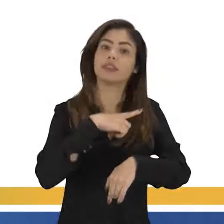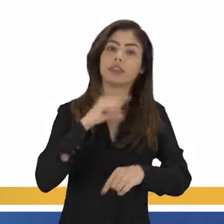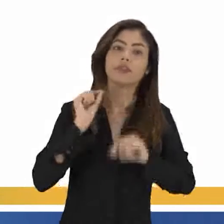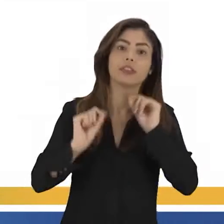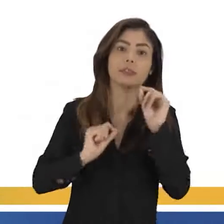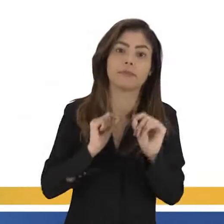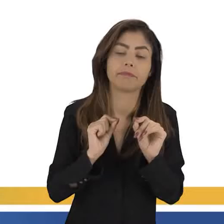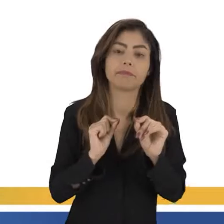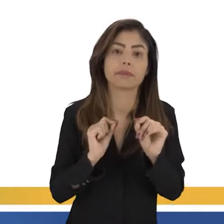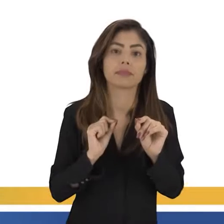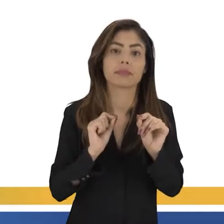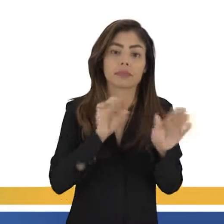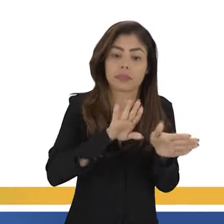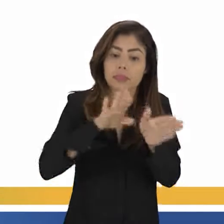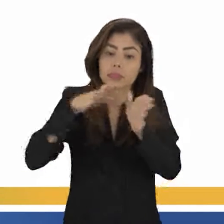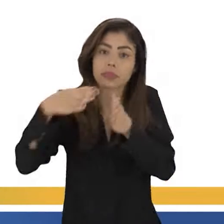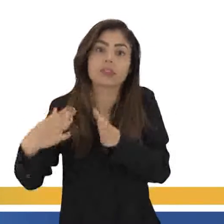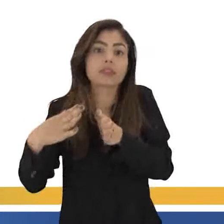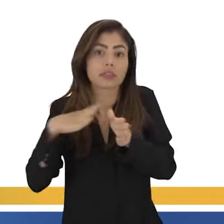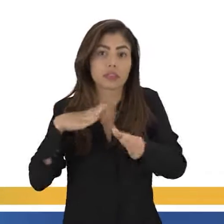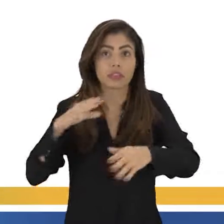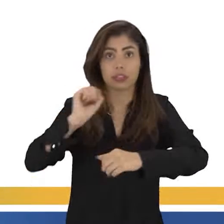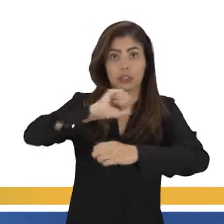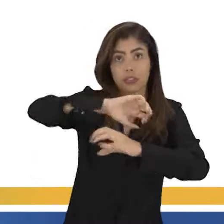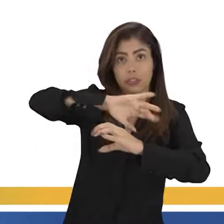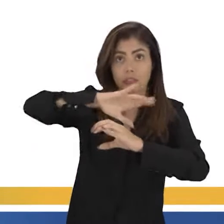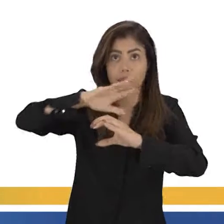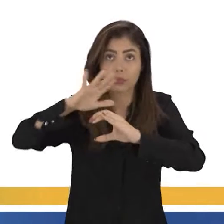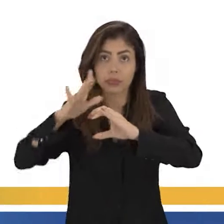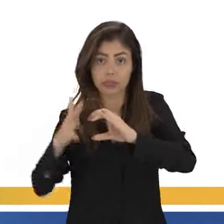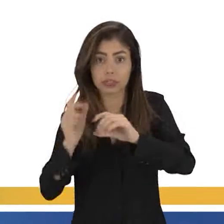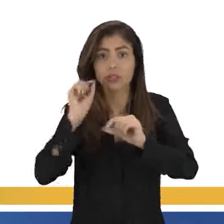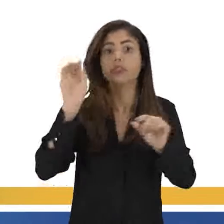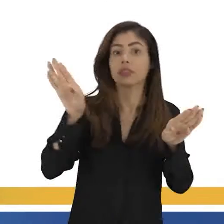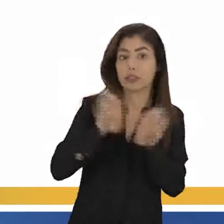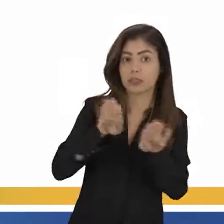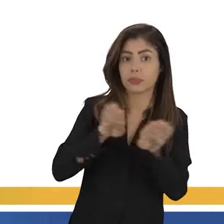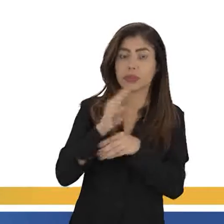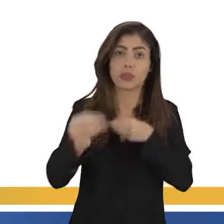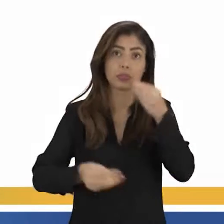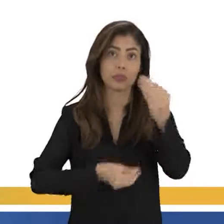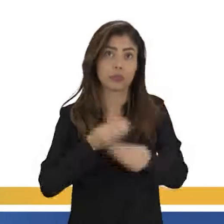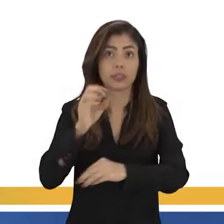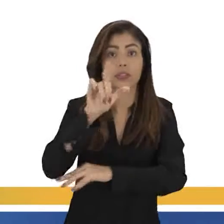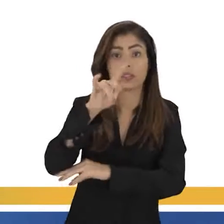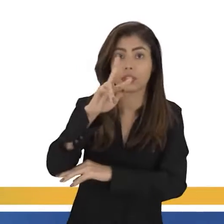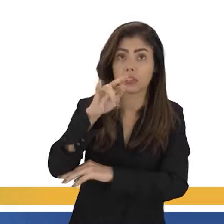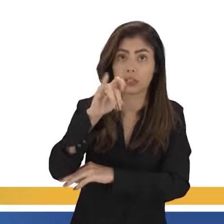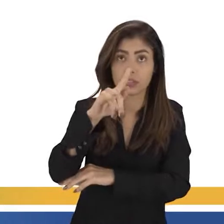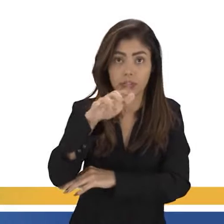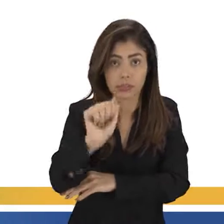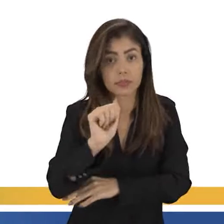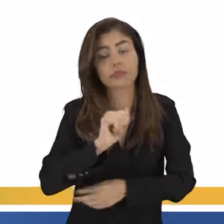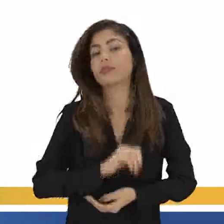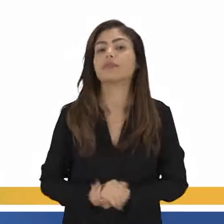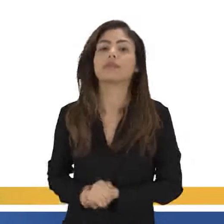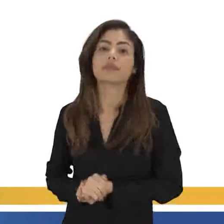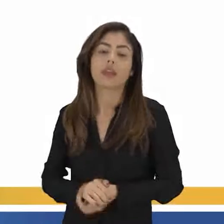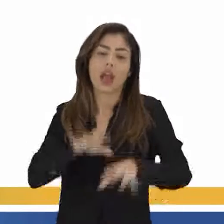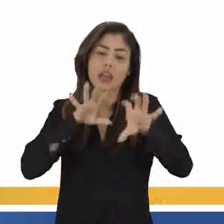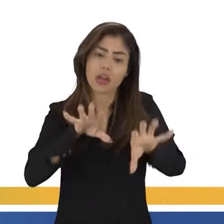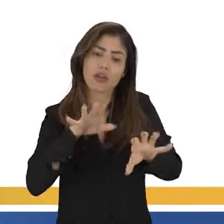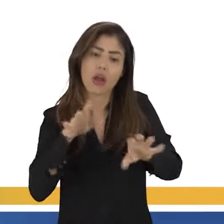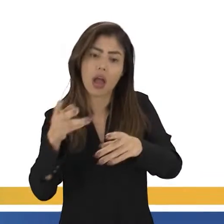estão, né, tanto na atmosfera como, certo, na litosfera. Certo? E a questão